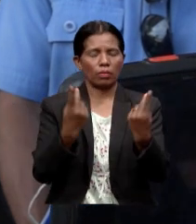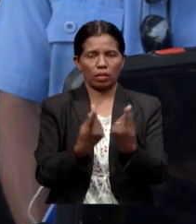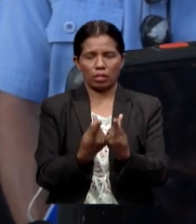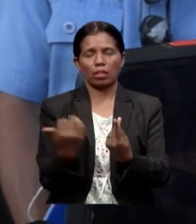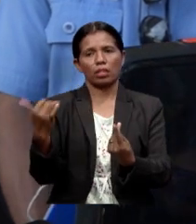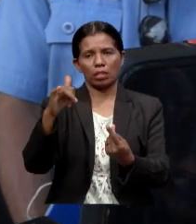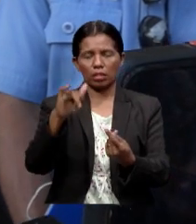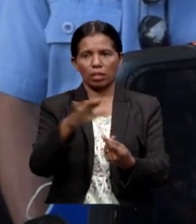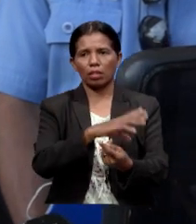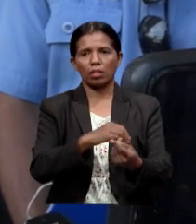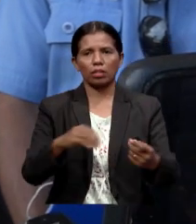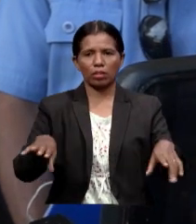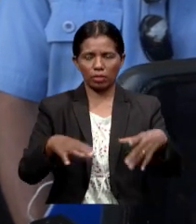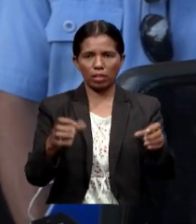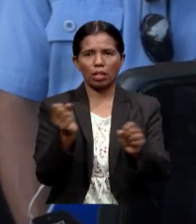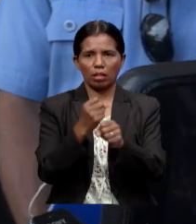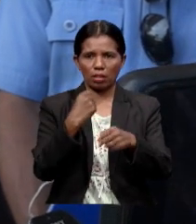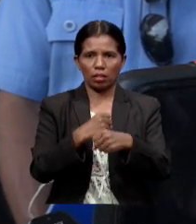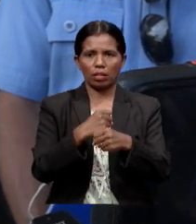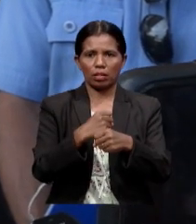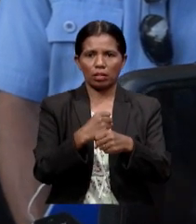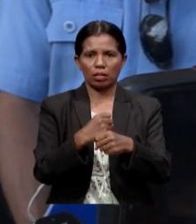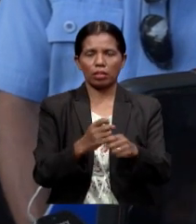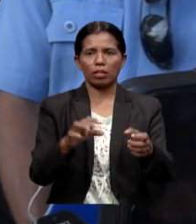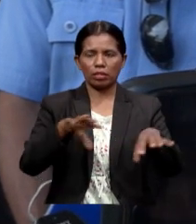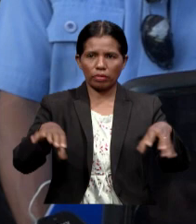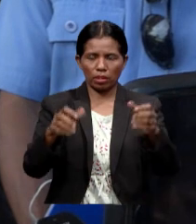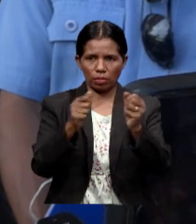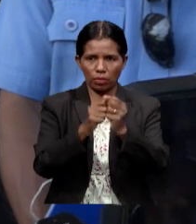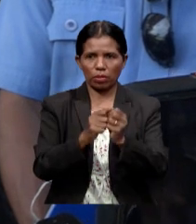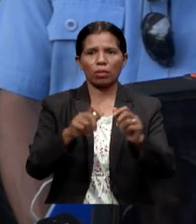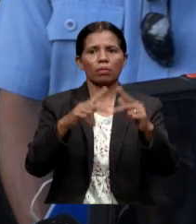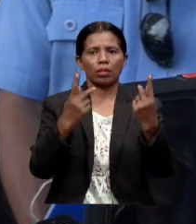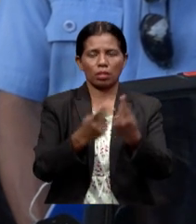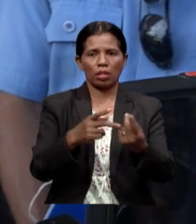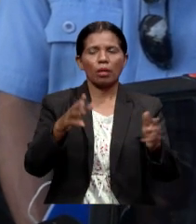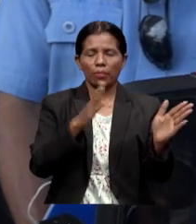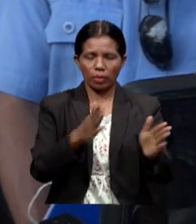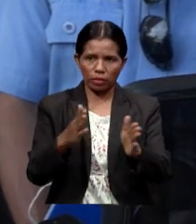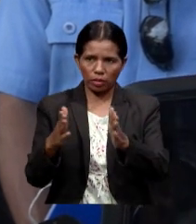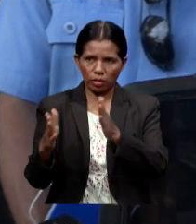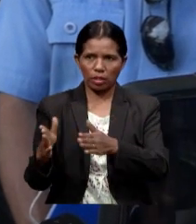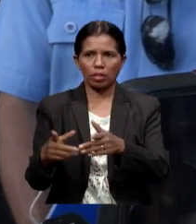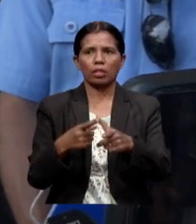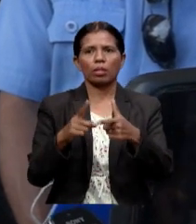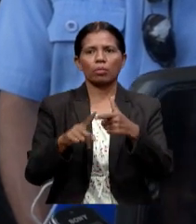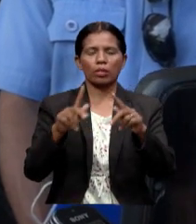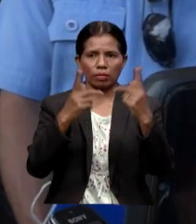Agora, serviços corporativos, mas que não há o contrato com a companhia Cira, e o processo de aprovisionamento para depois a companhia pela